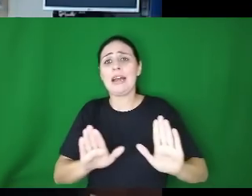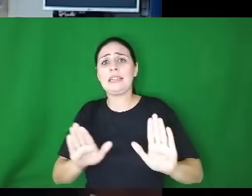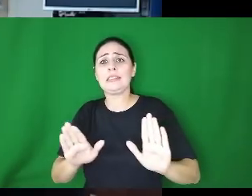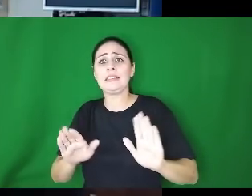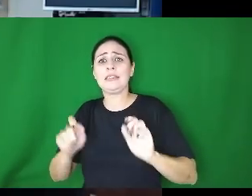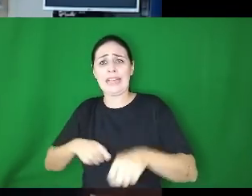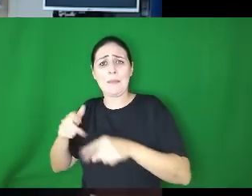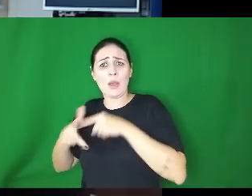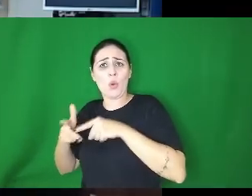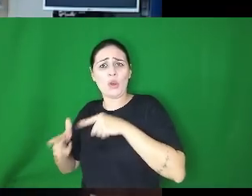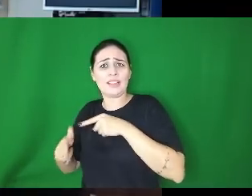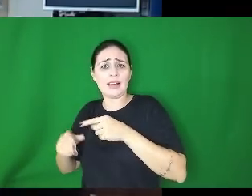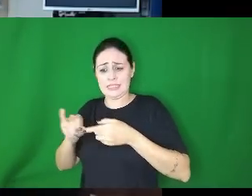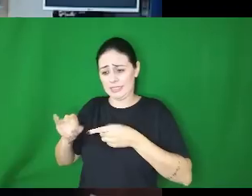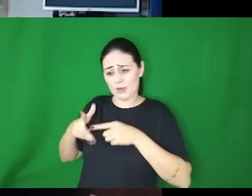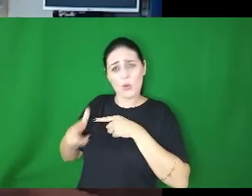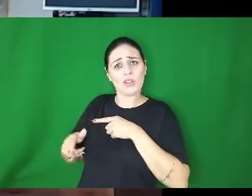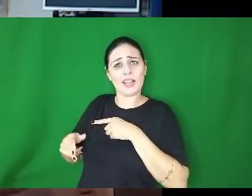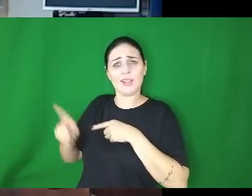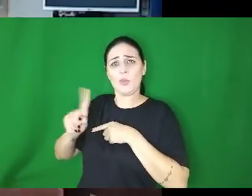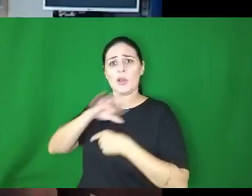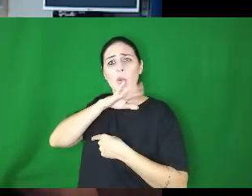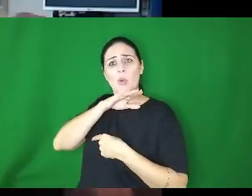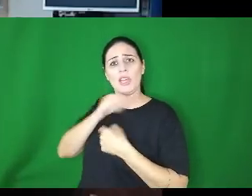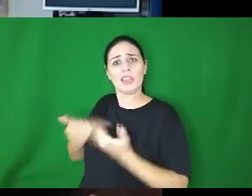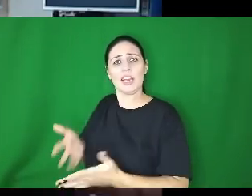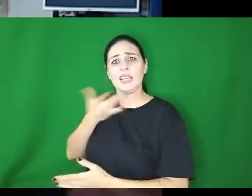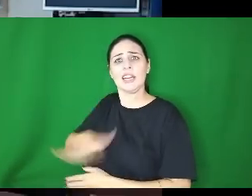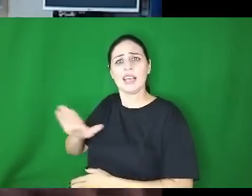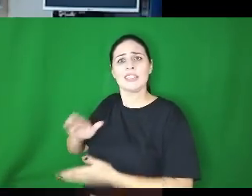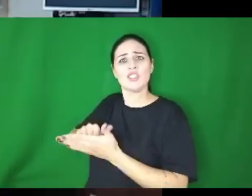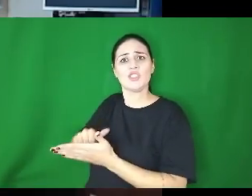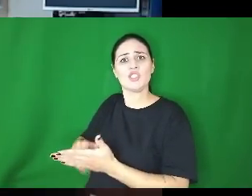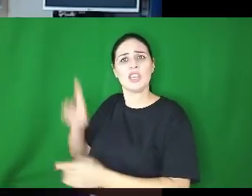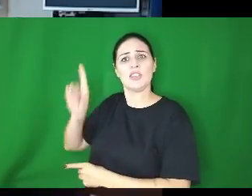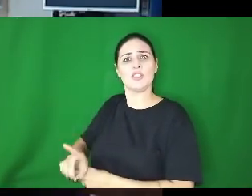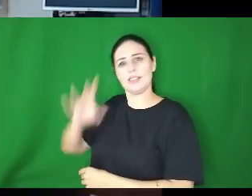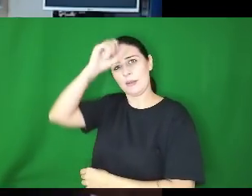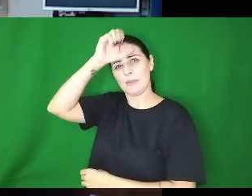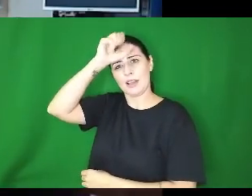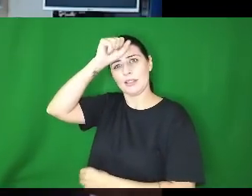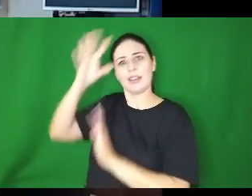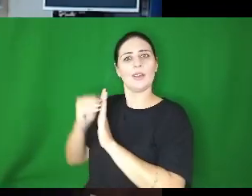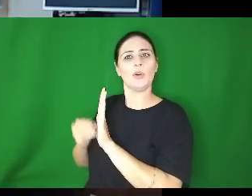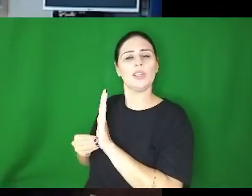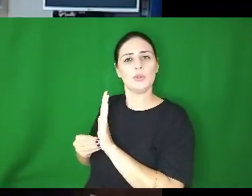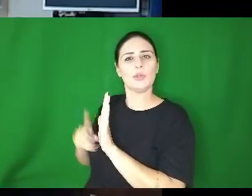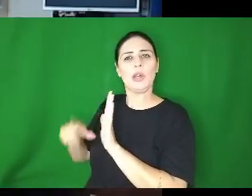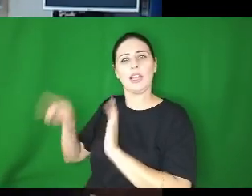estudantes? Essa retirada de conteúdos não vai